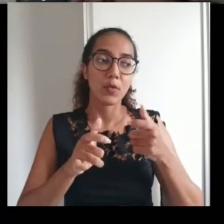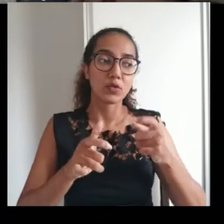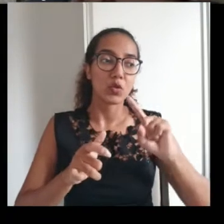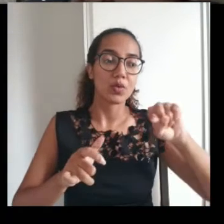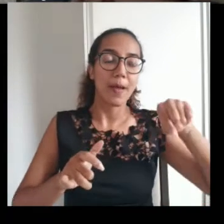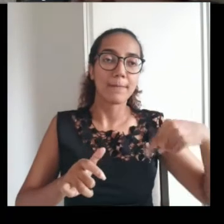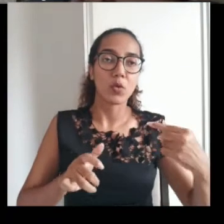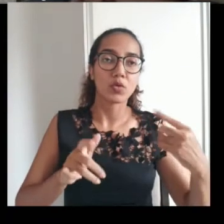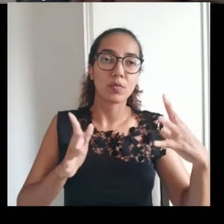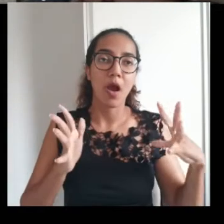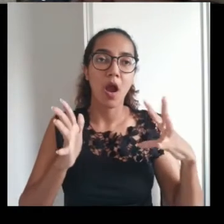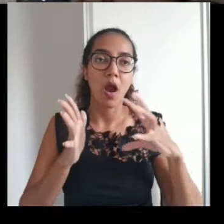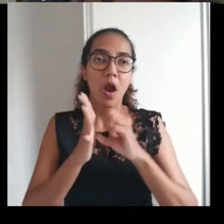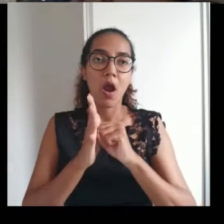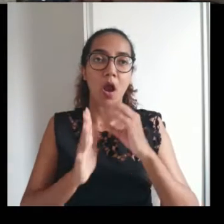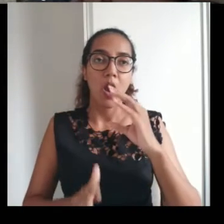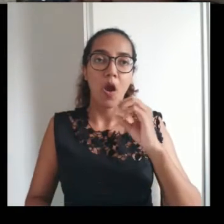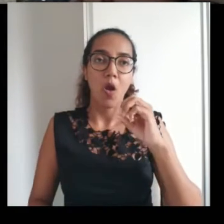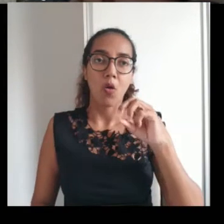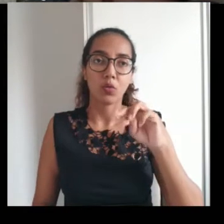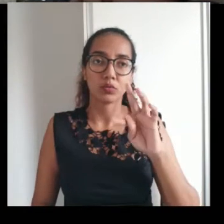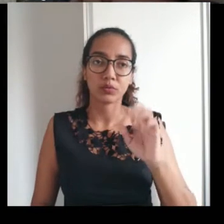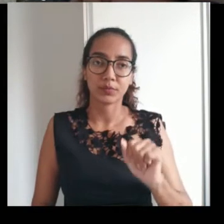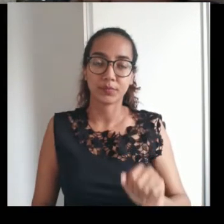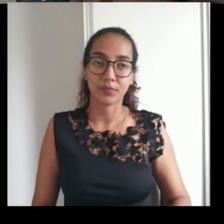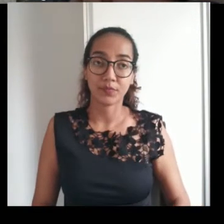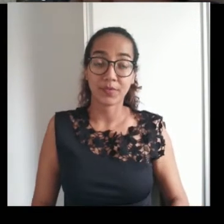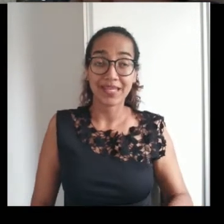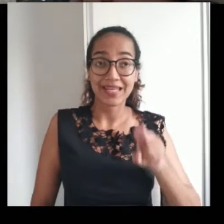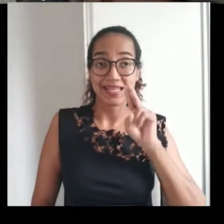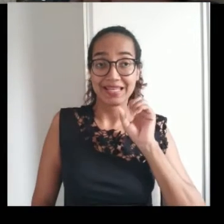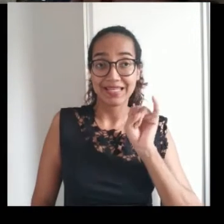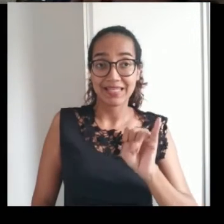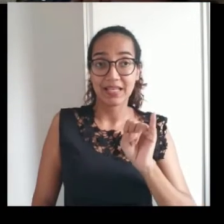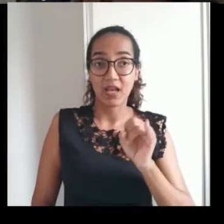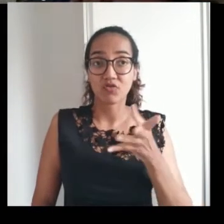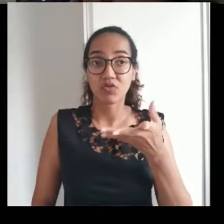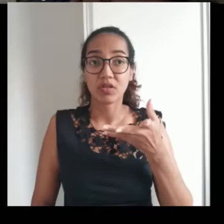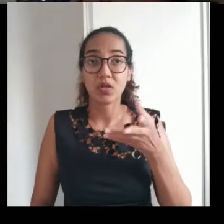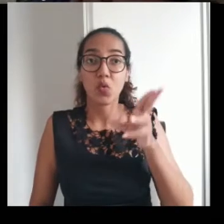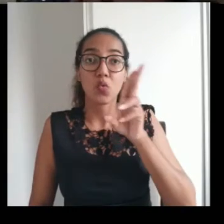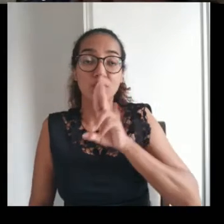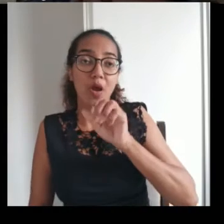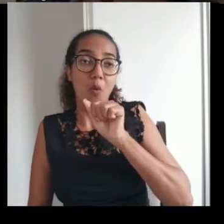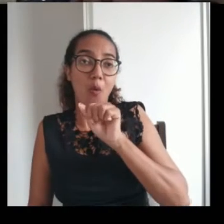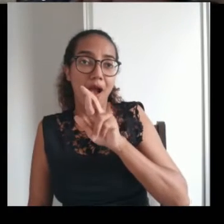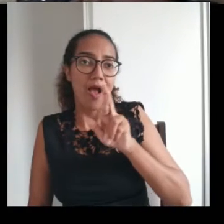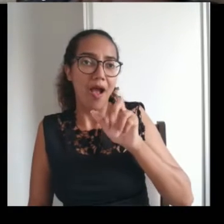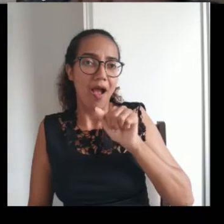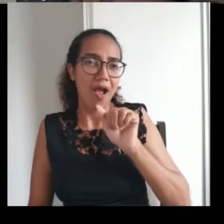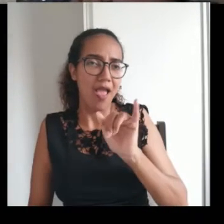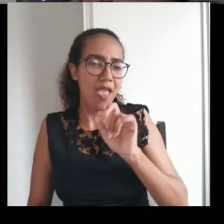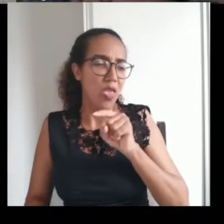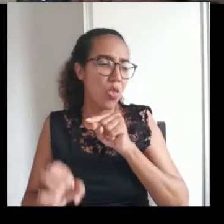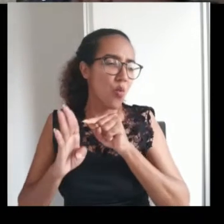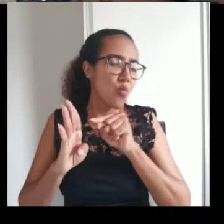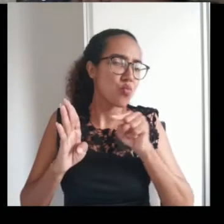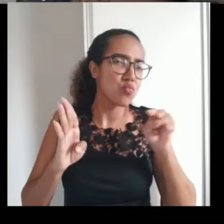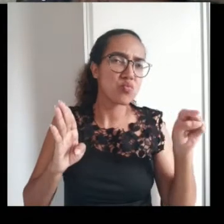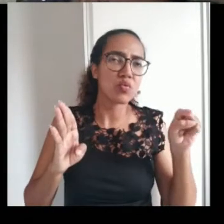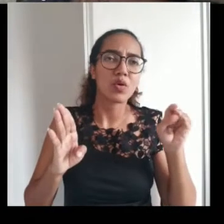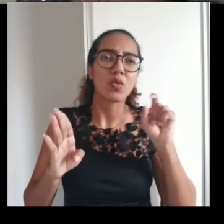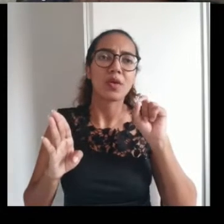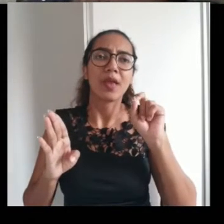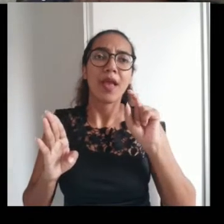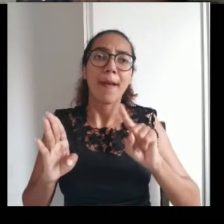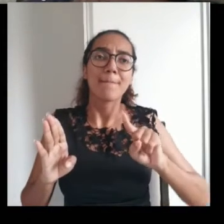próxima conta, né? Se a gente pegar o array todo, pode acontecer, e é muito fácil, é o caso que mais acontece, de